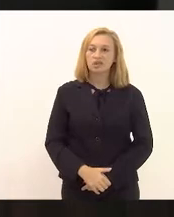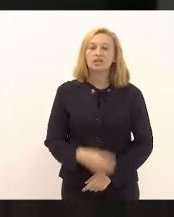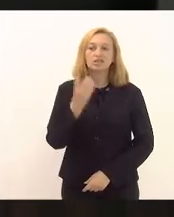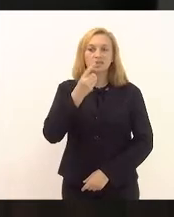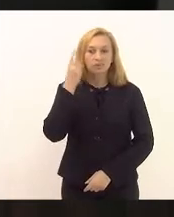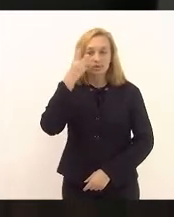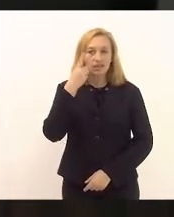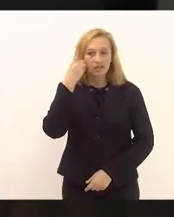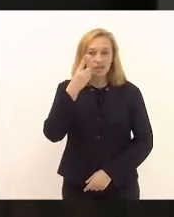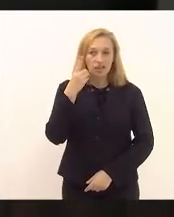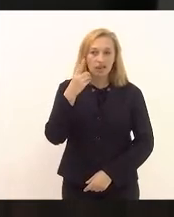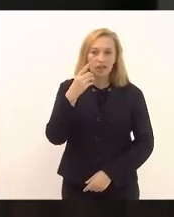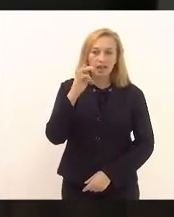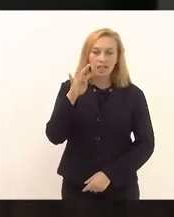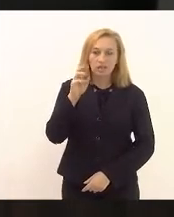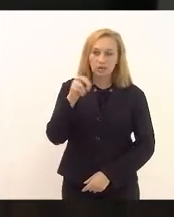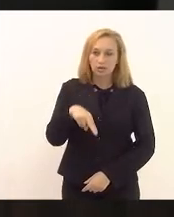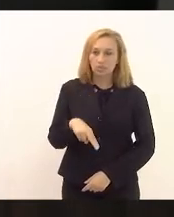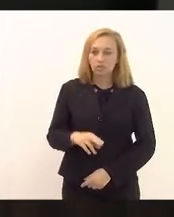Deputado Wellington José.